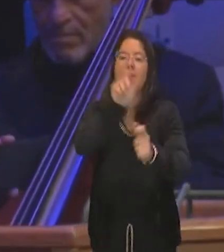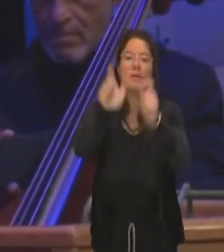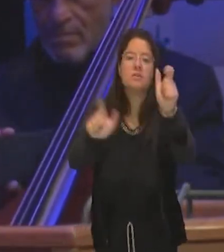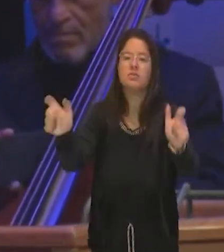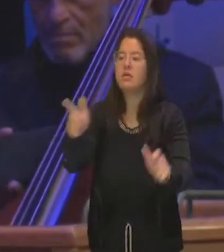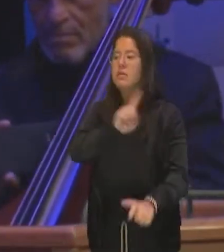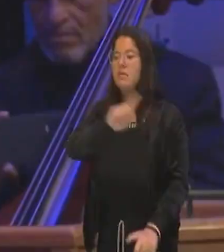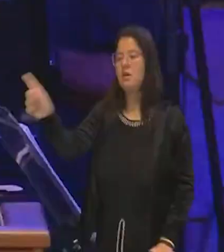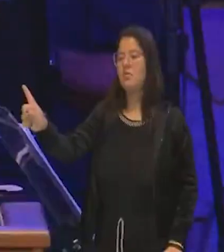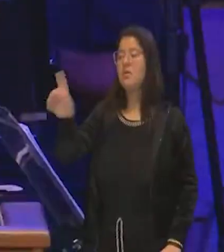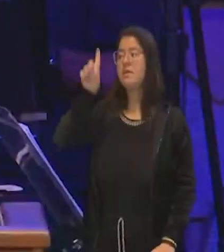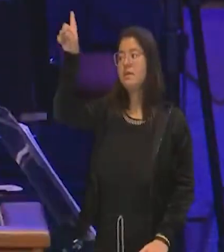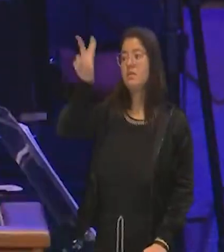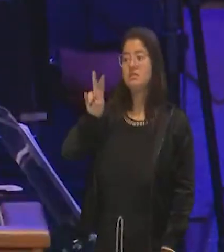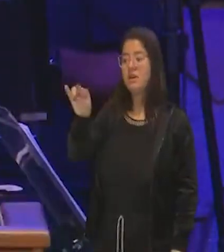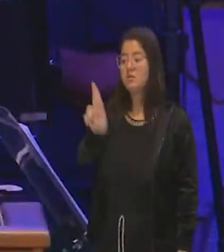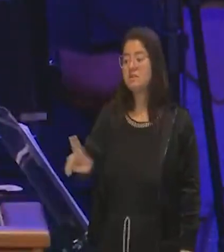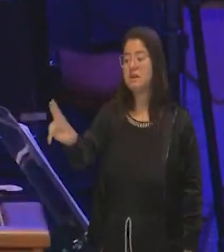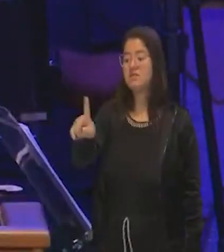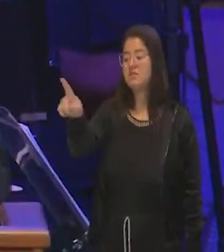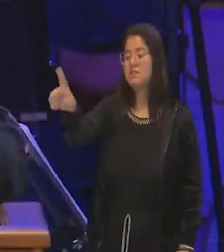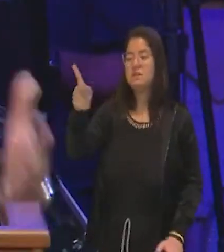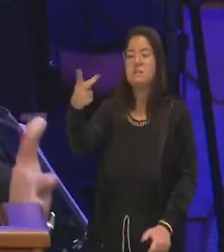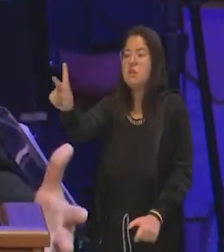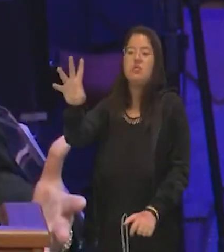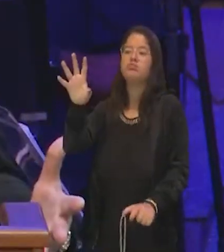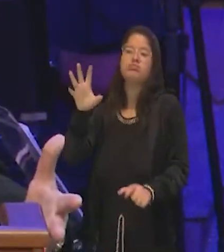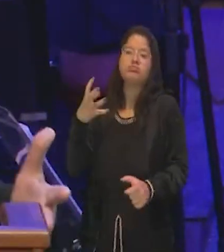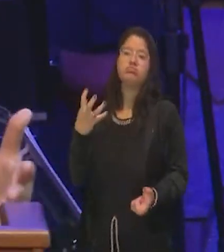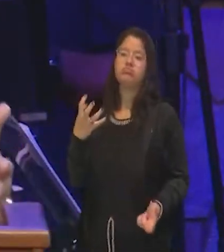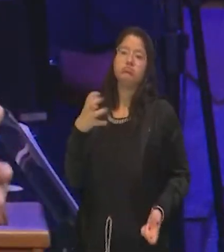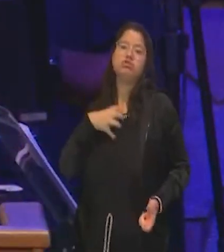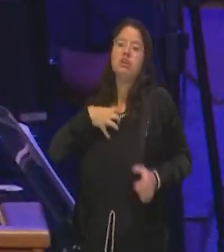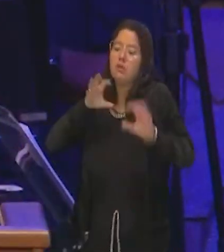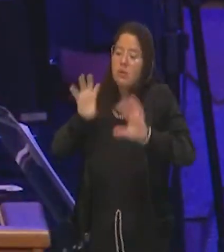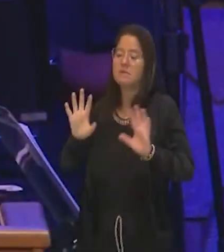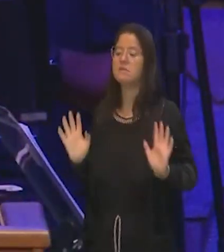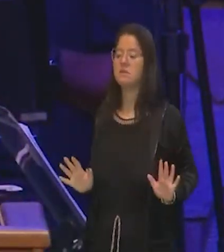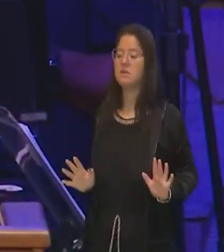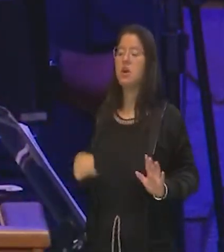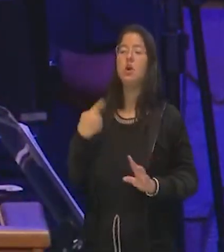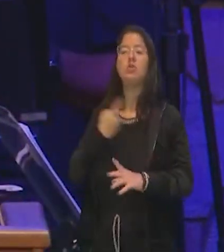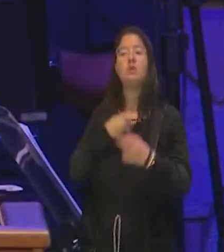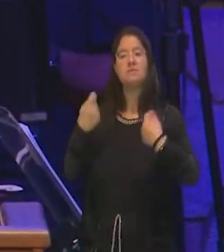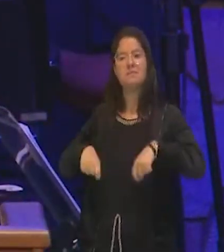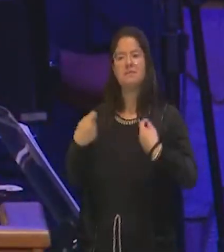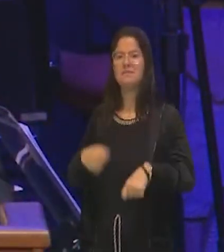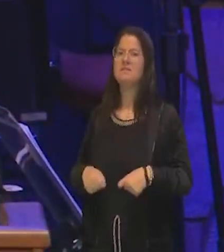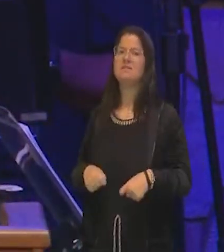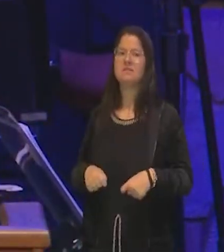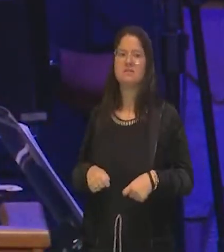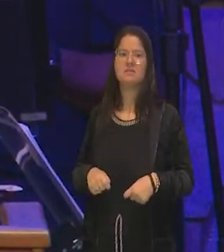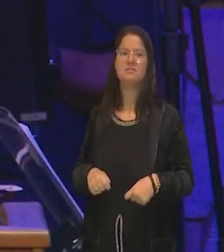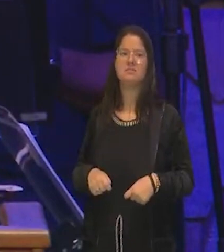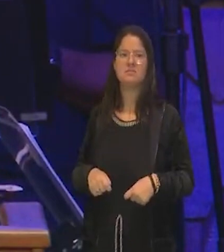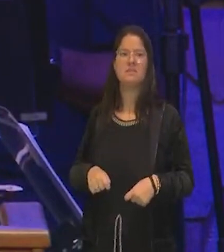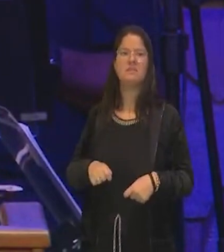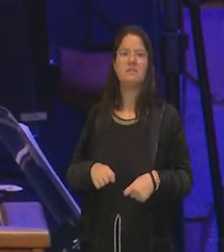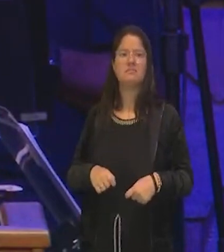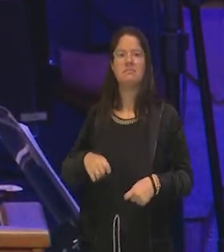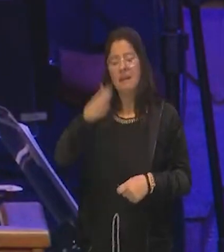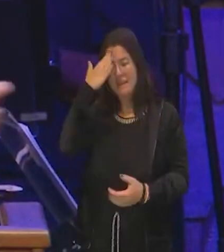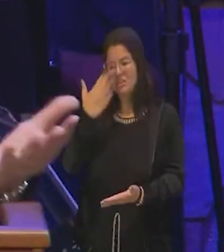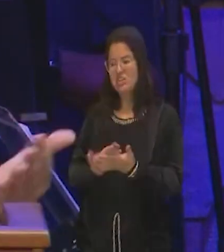como você é. E de fato nós precisamos de originalidade no exercício do ministério